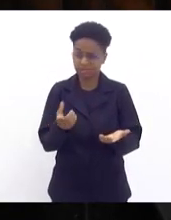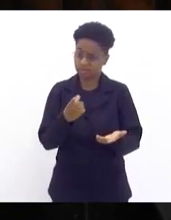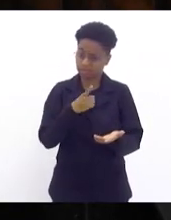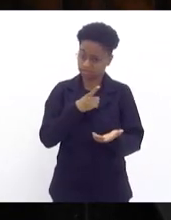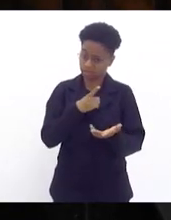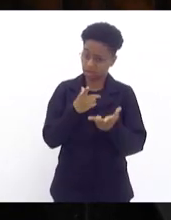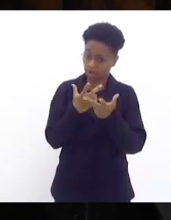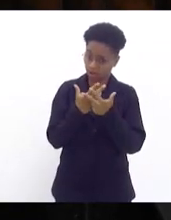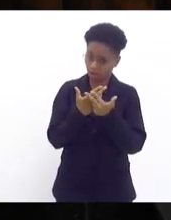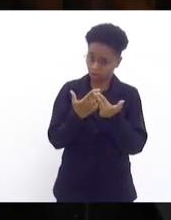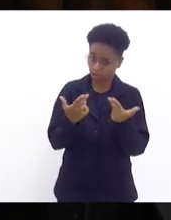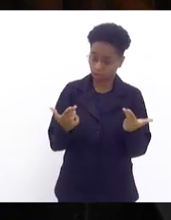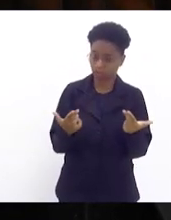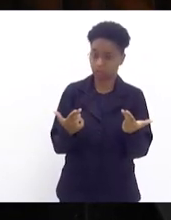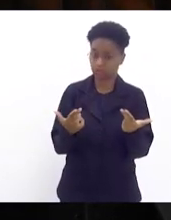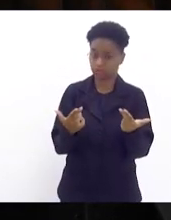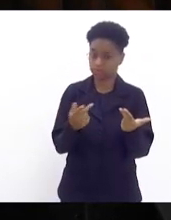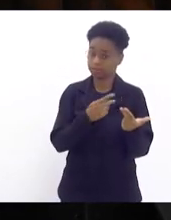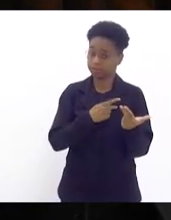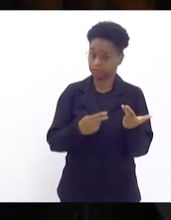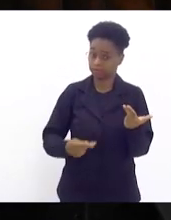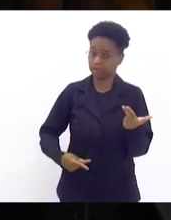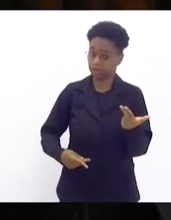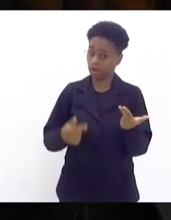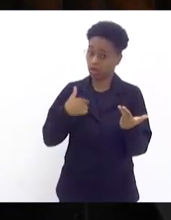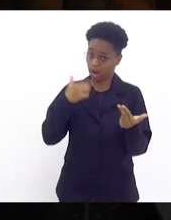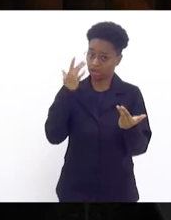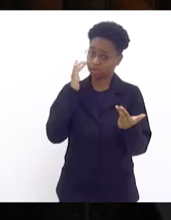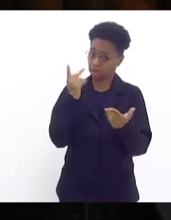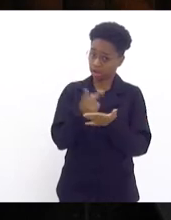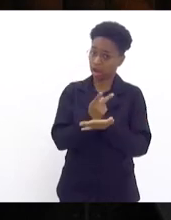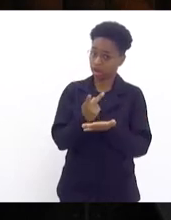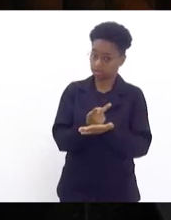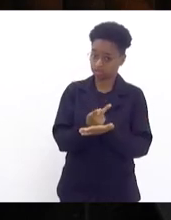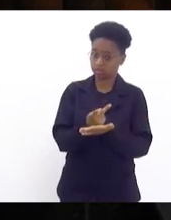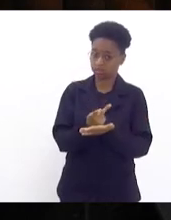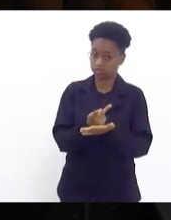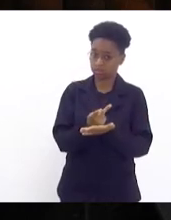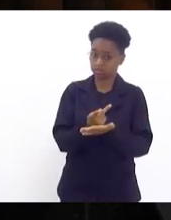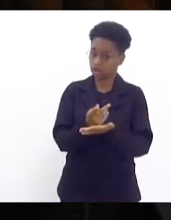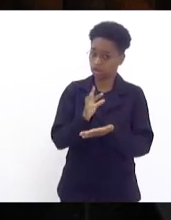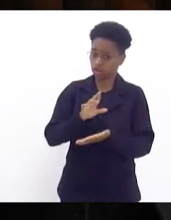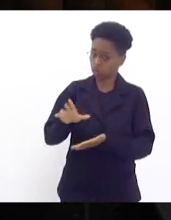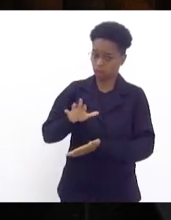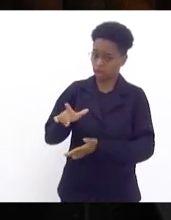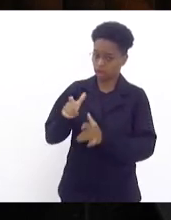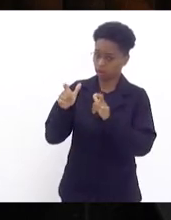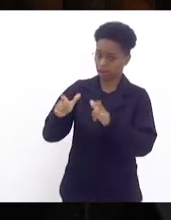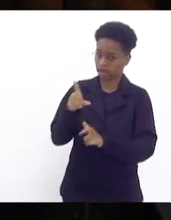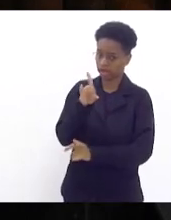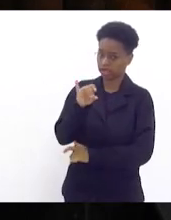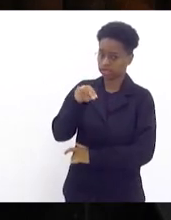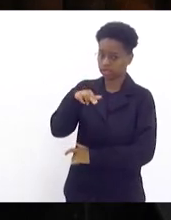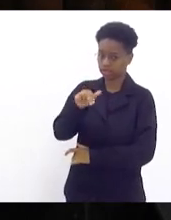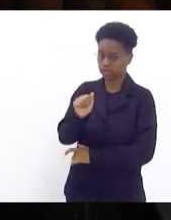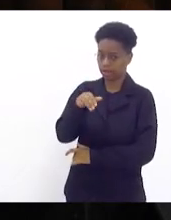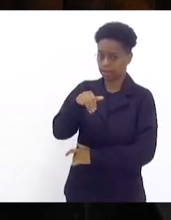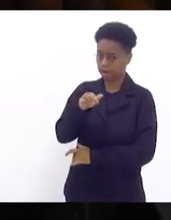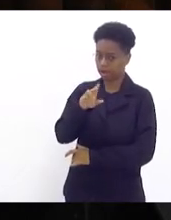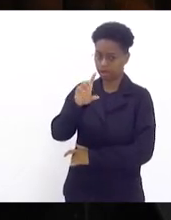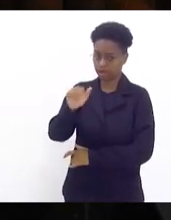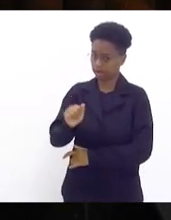senhor presidente está errada e não é no reino da Dinamarca está errado